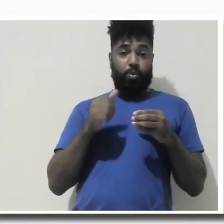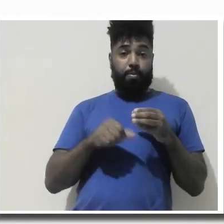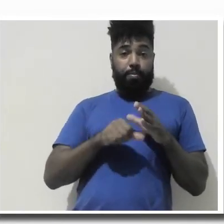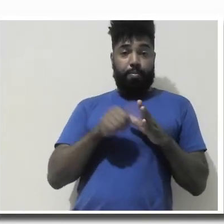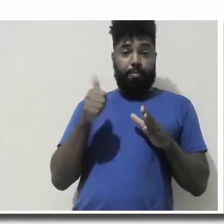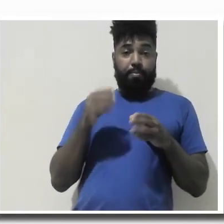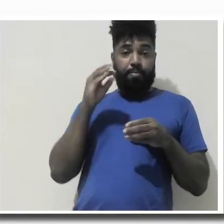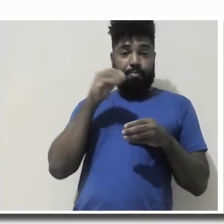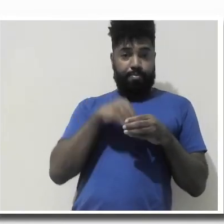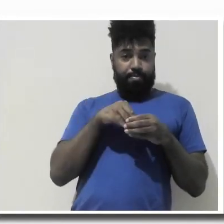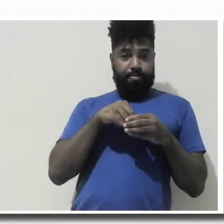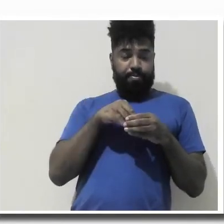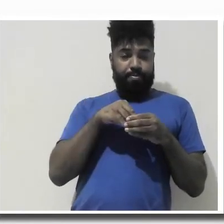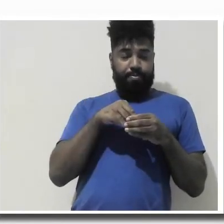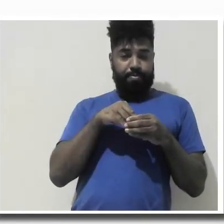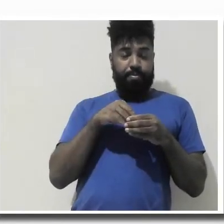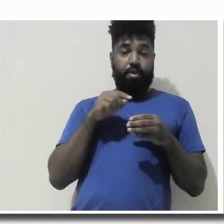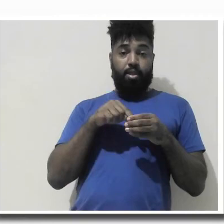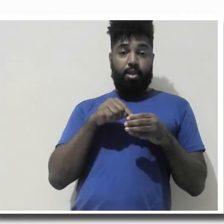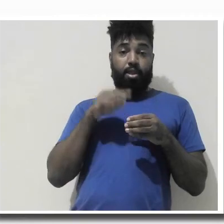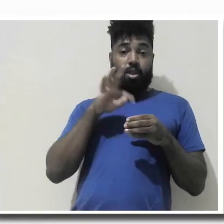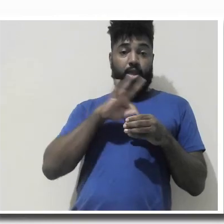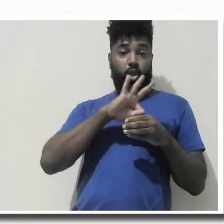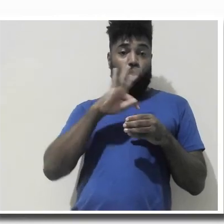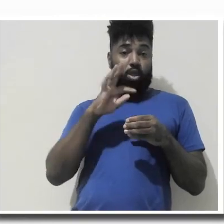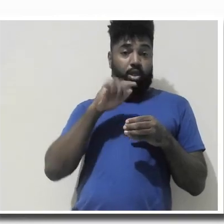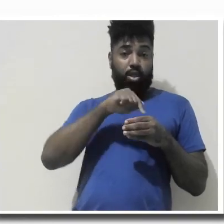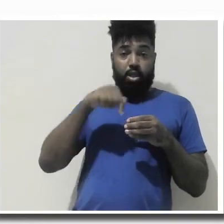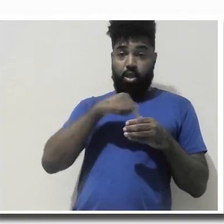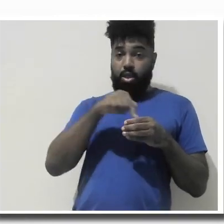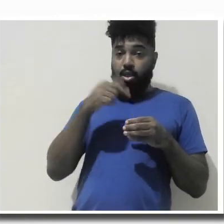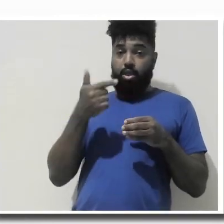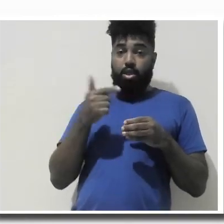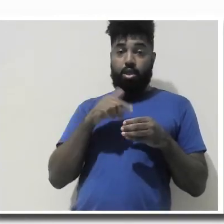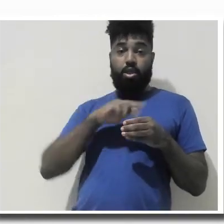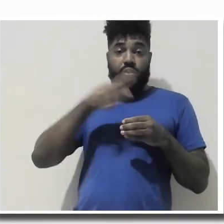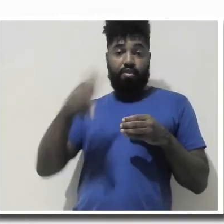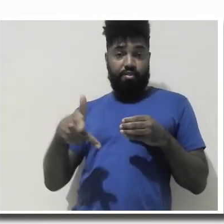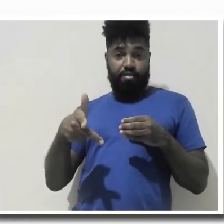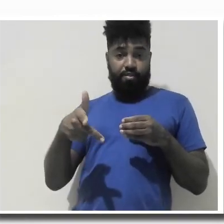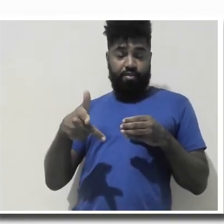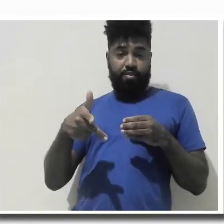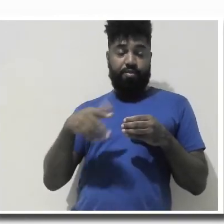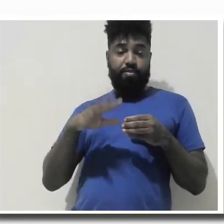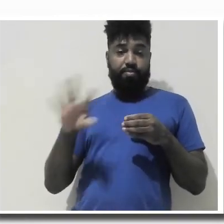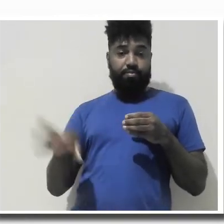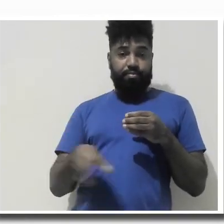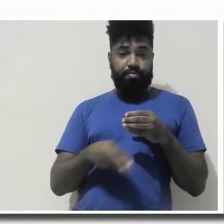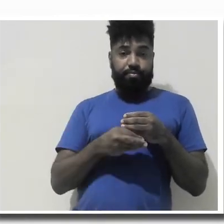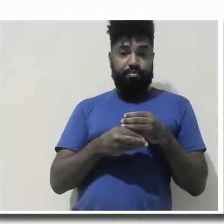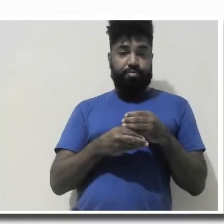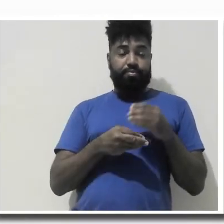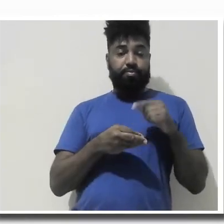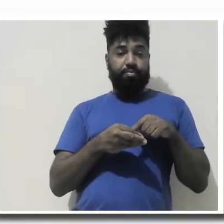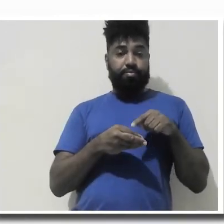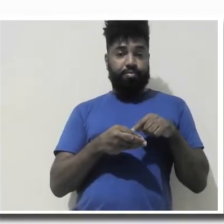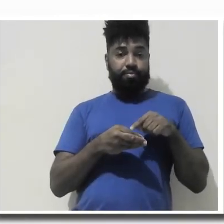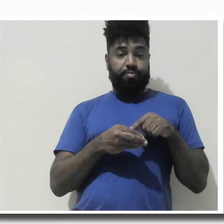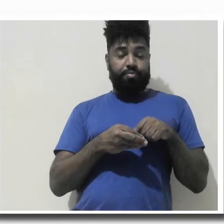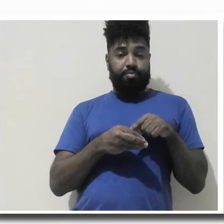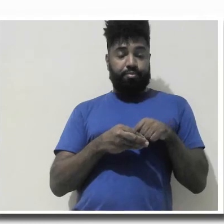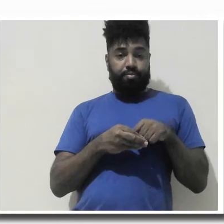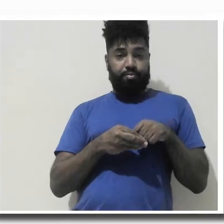A é tudo que não está em A. Quando eu aplico a segunda vez o complementar,